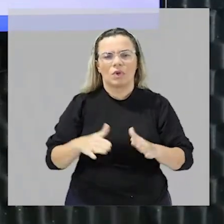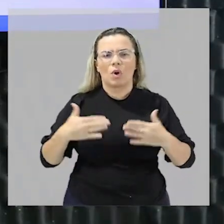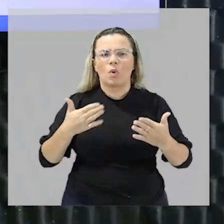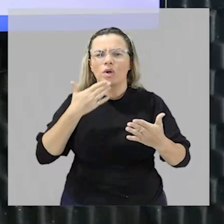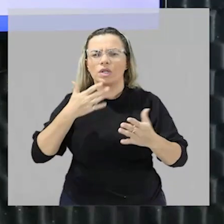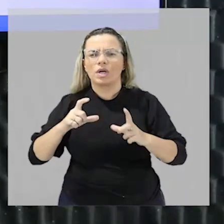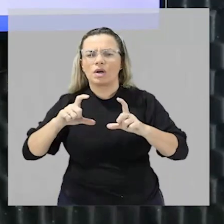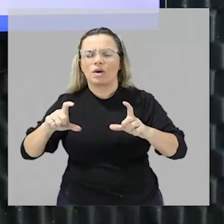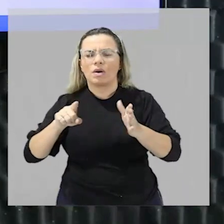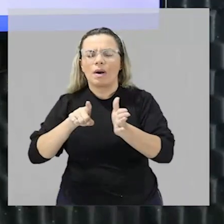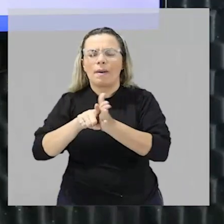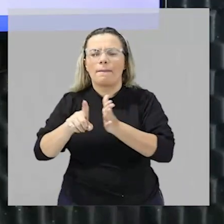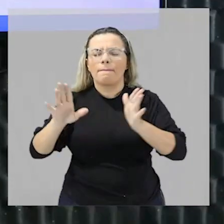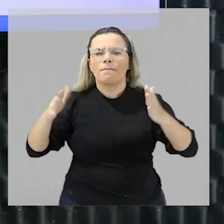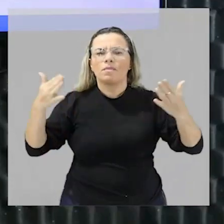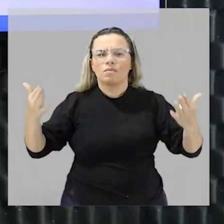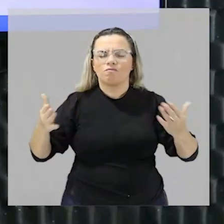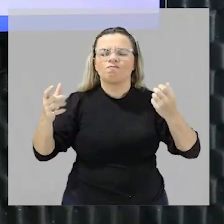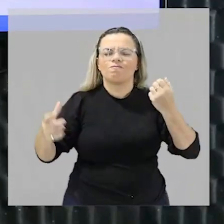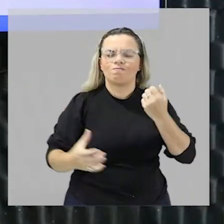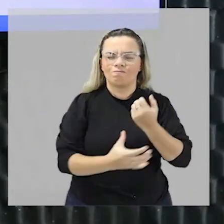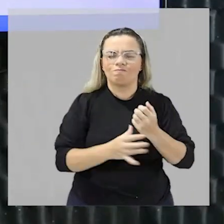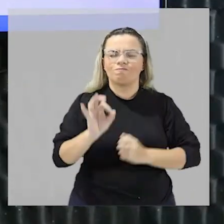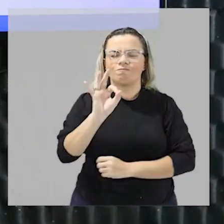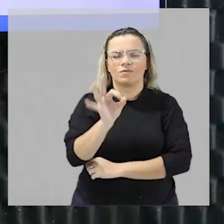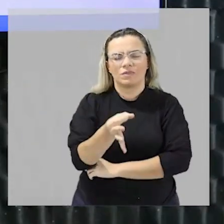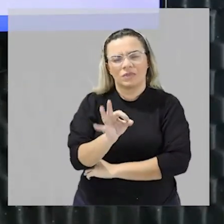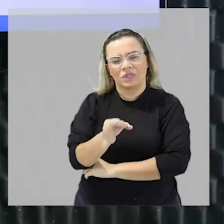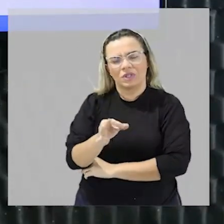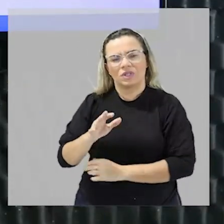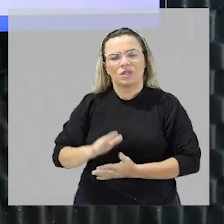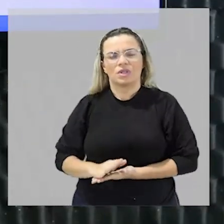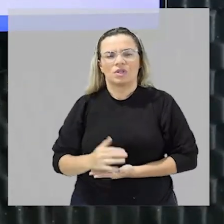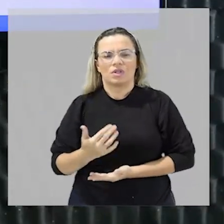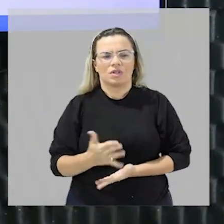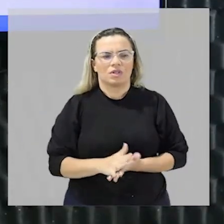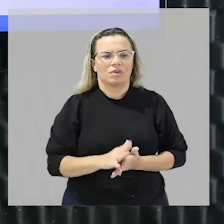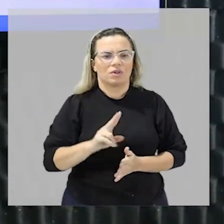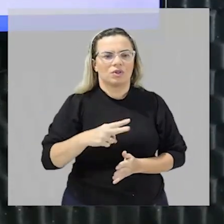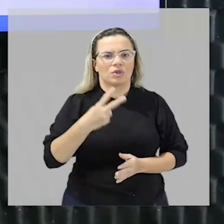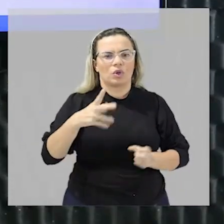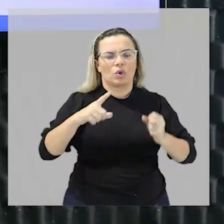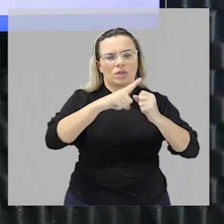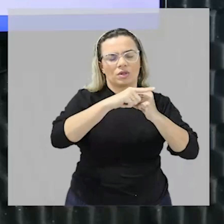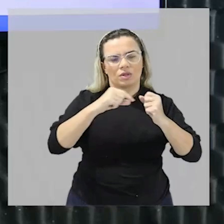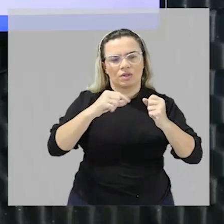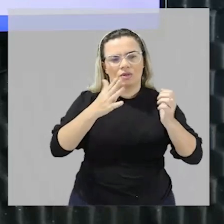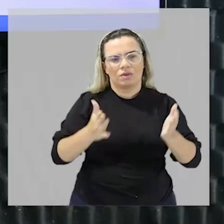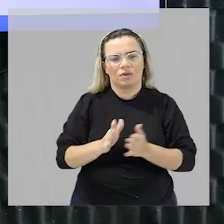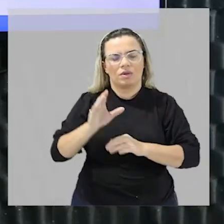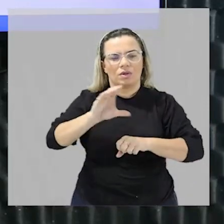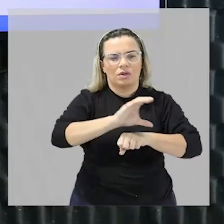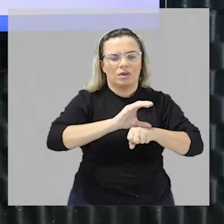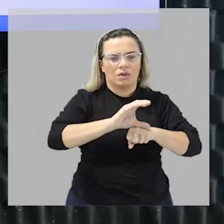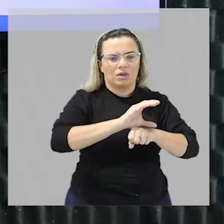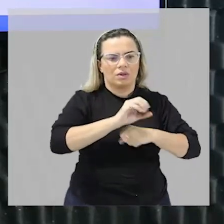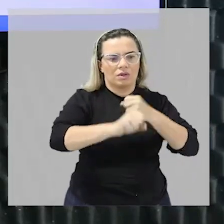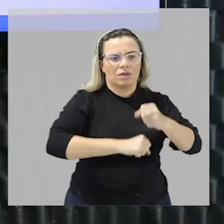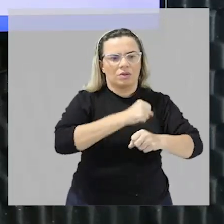e responder de uma forma segura. Então, aqui nós temos dois artigos da Constituição